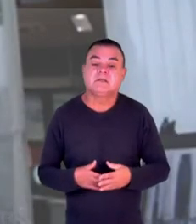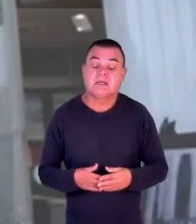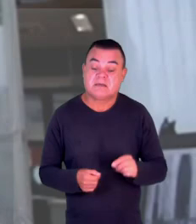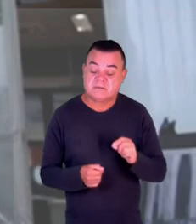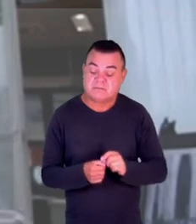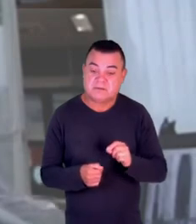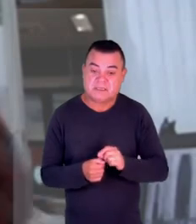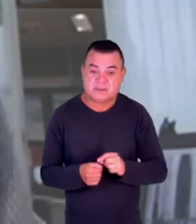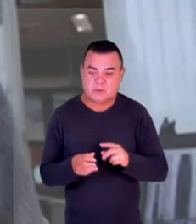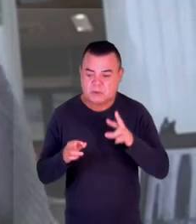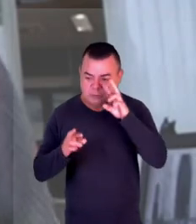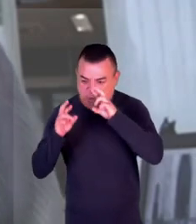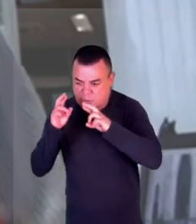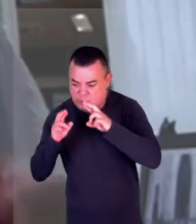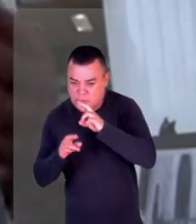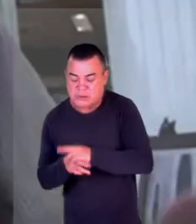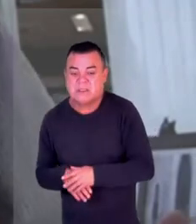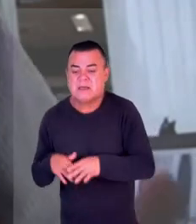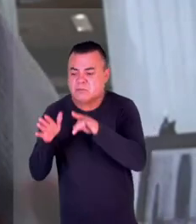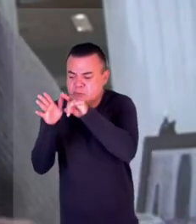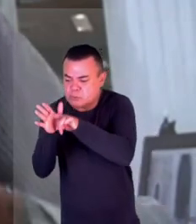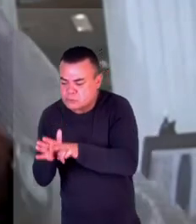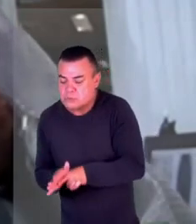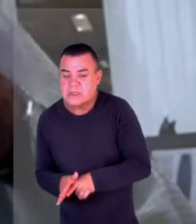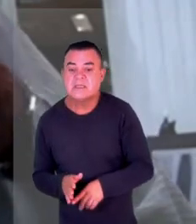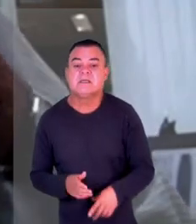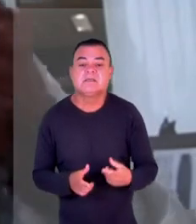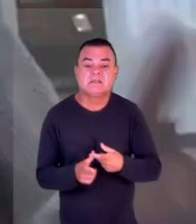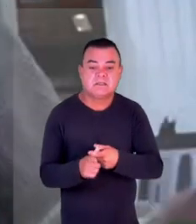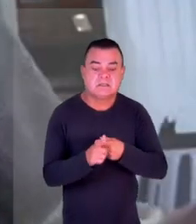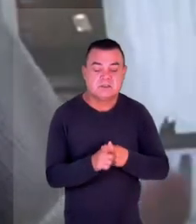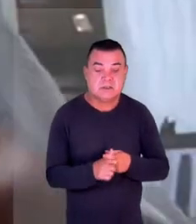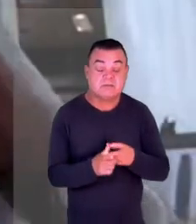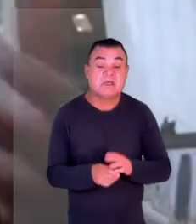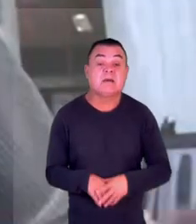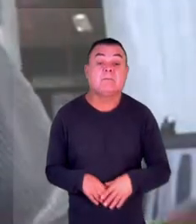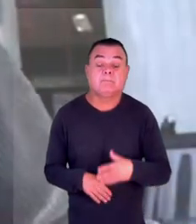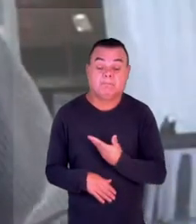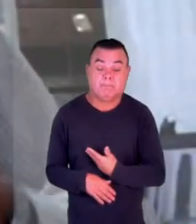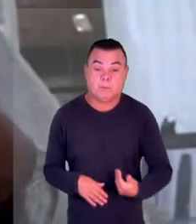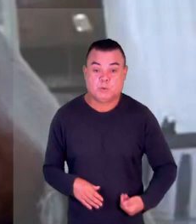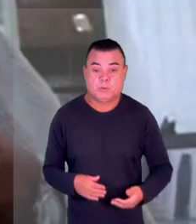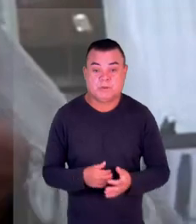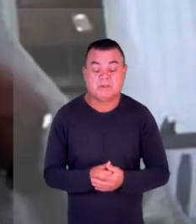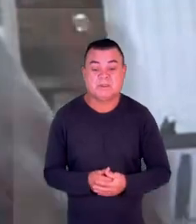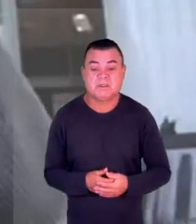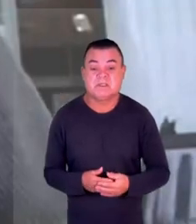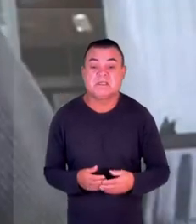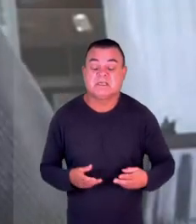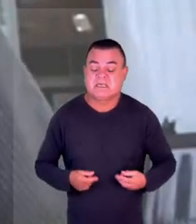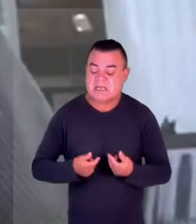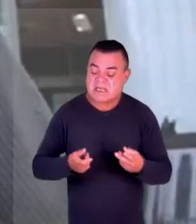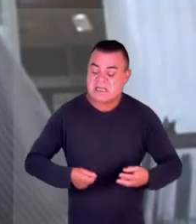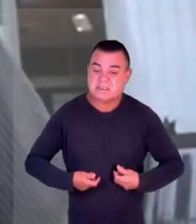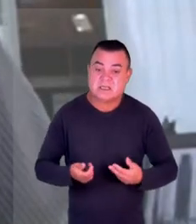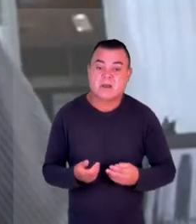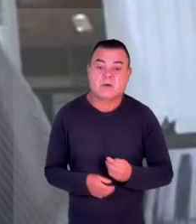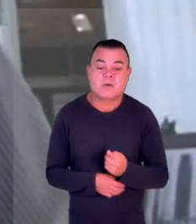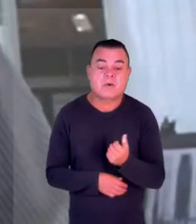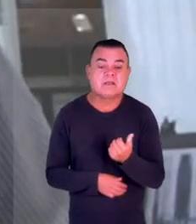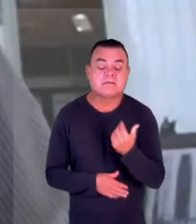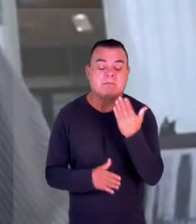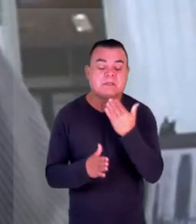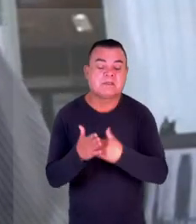Auditoria da dívida pública que enfim absorve quase metade do orçamento da